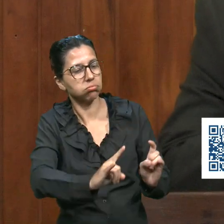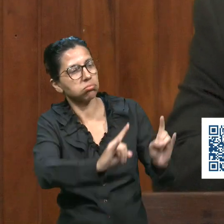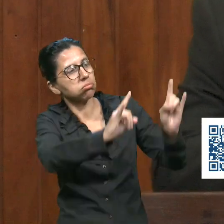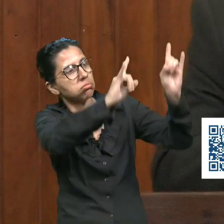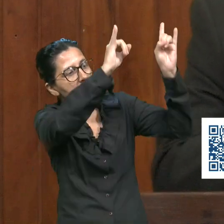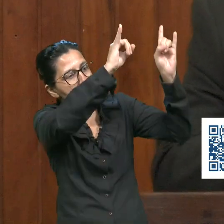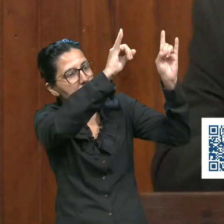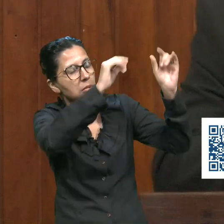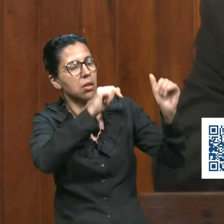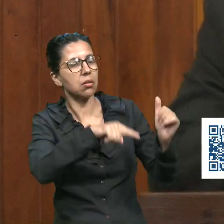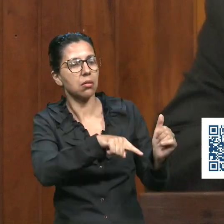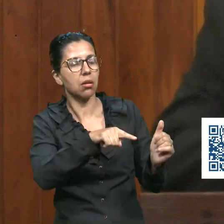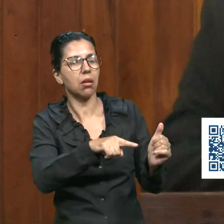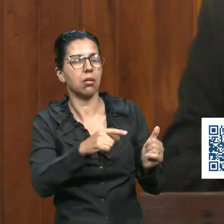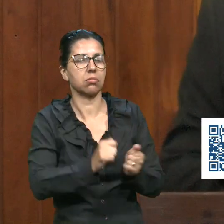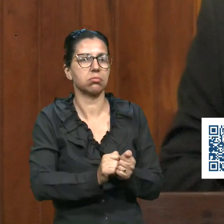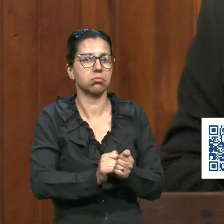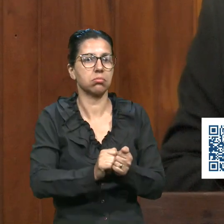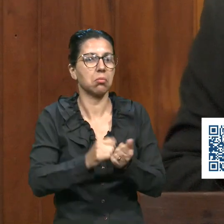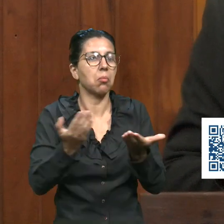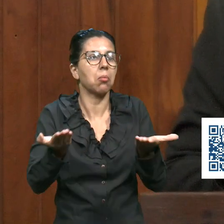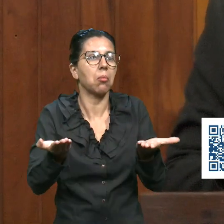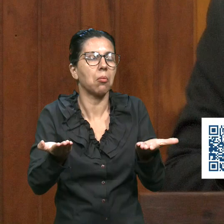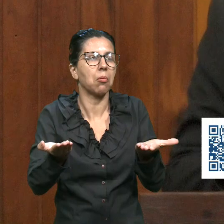projeto de emenda da deputada estadual Dani Alonso.